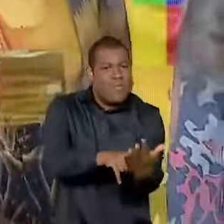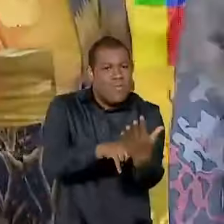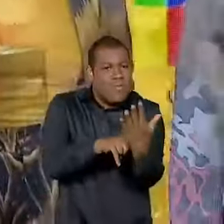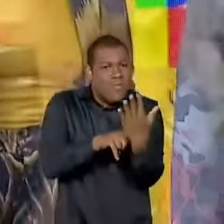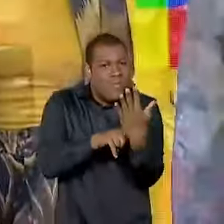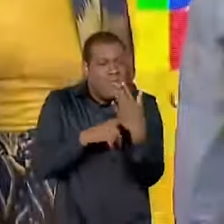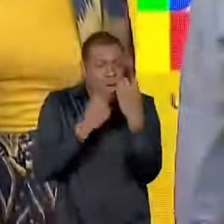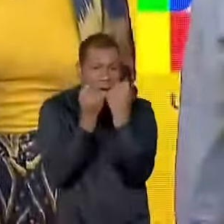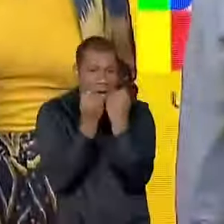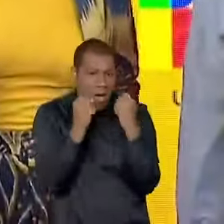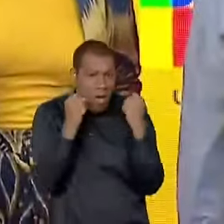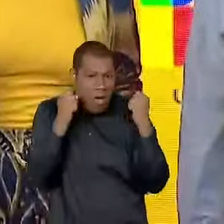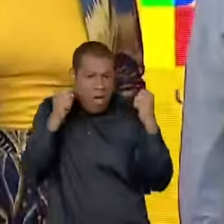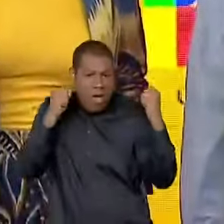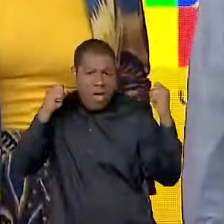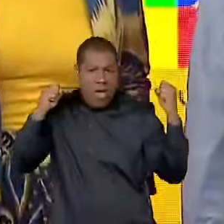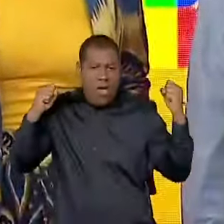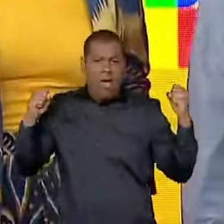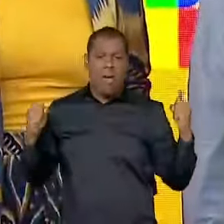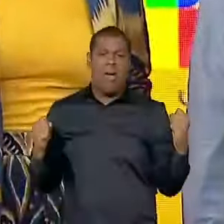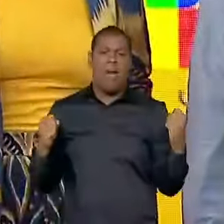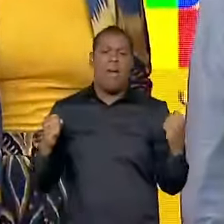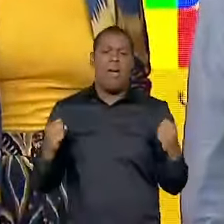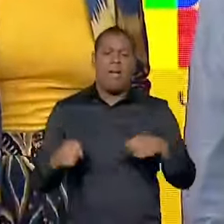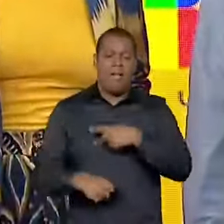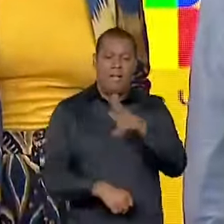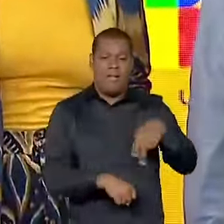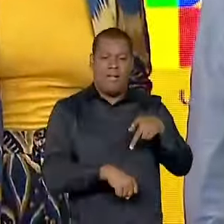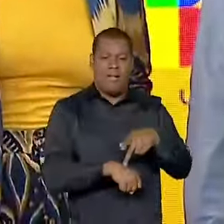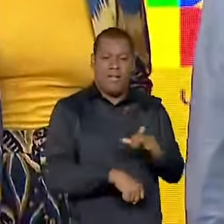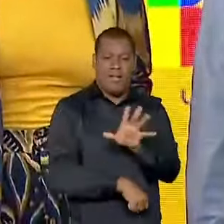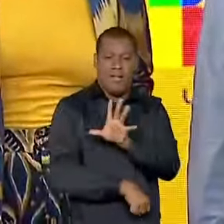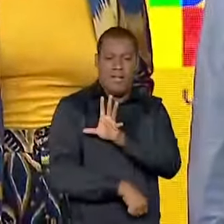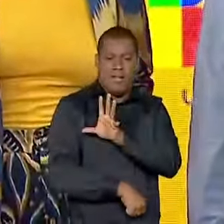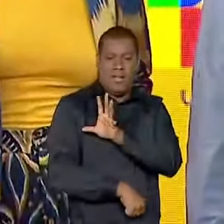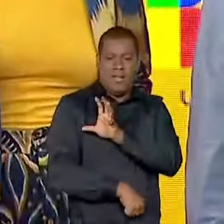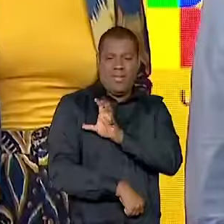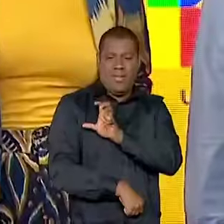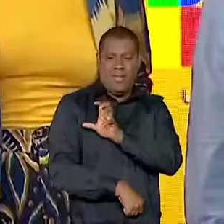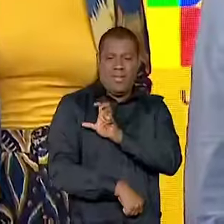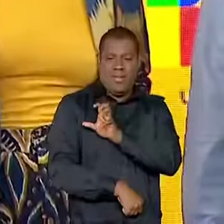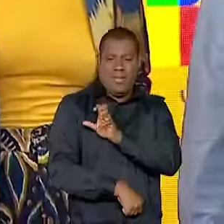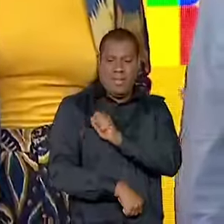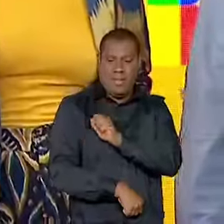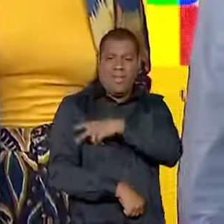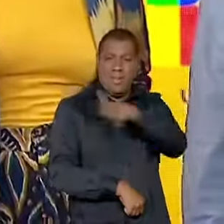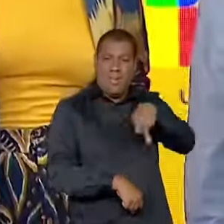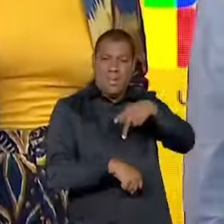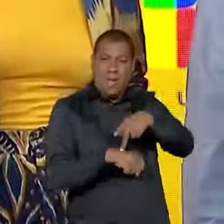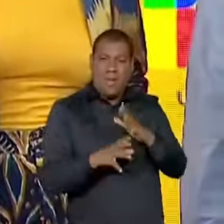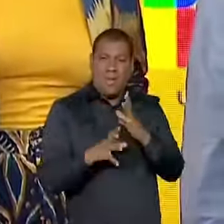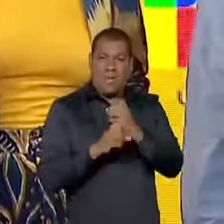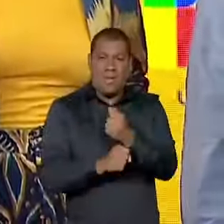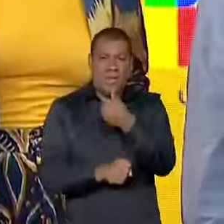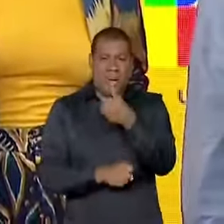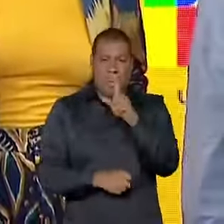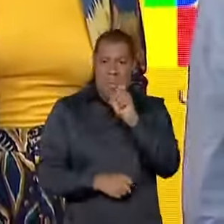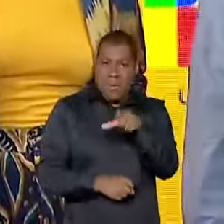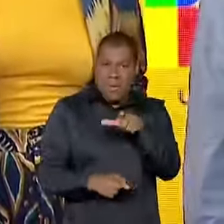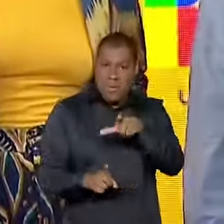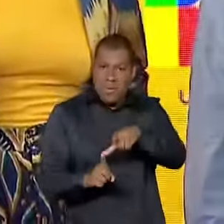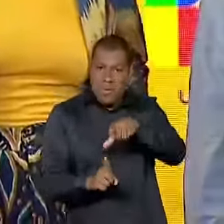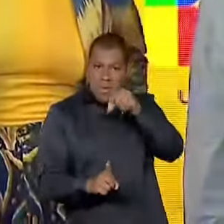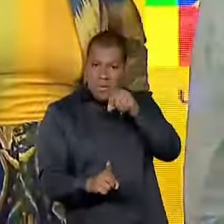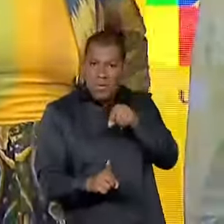futuro espelha essa grandeza, terra adorada, entre outras mil, és